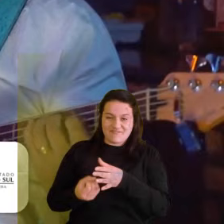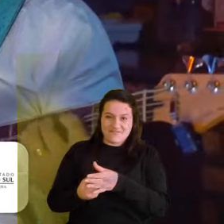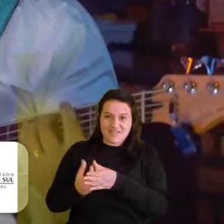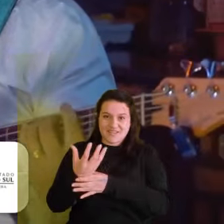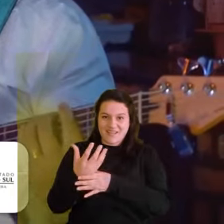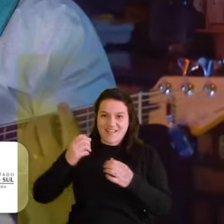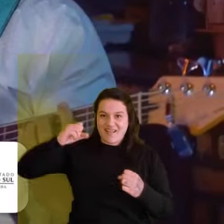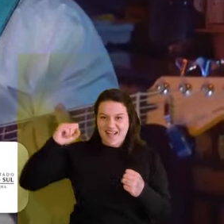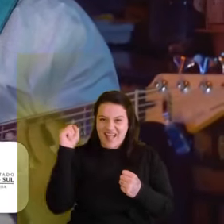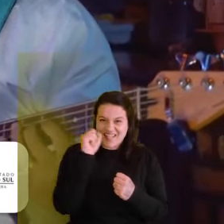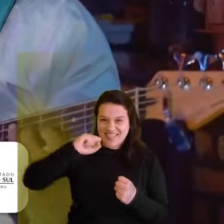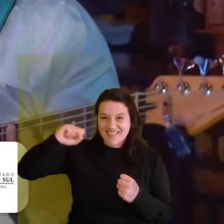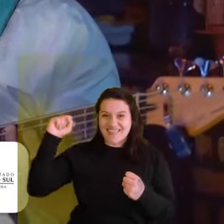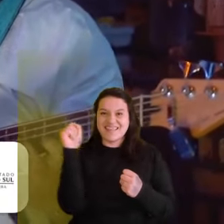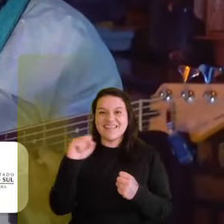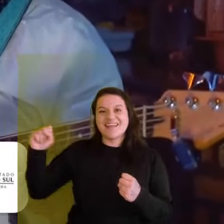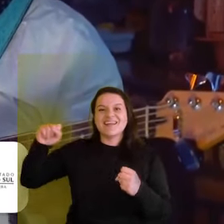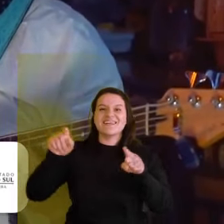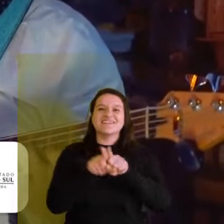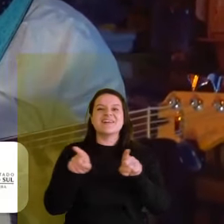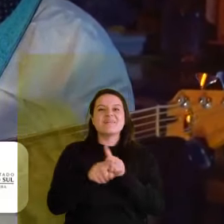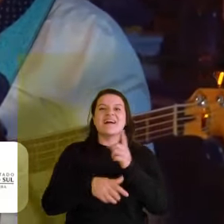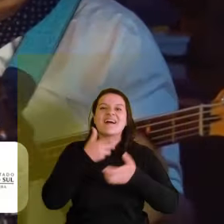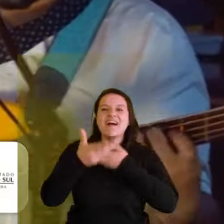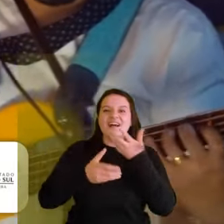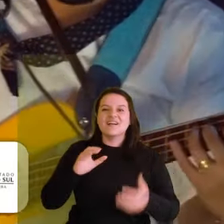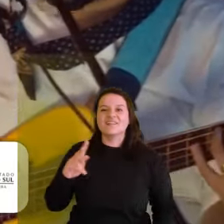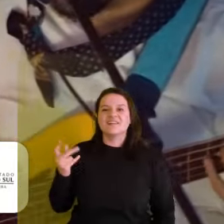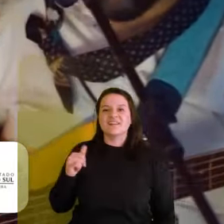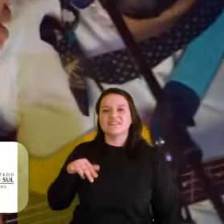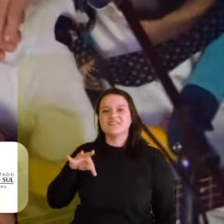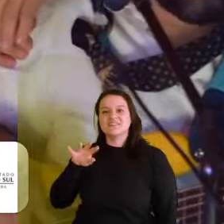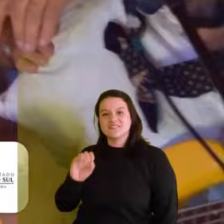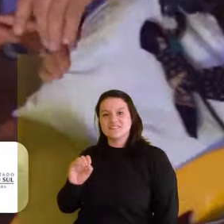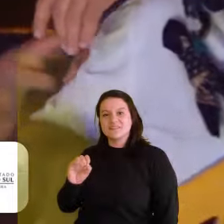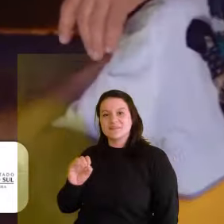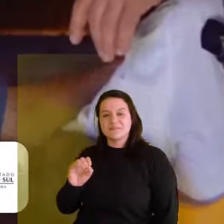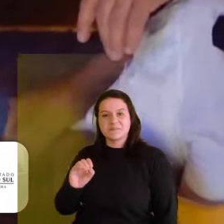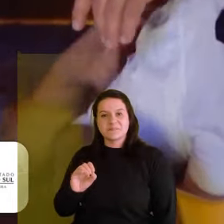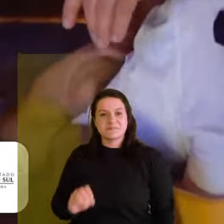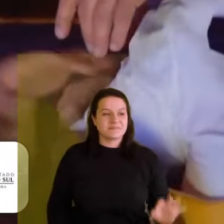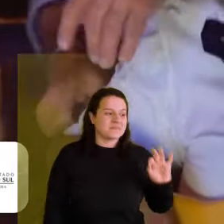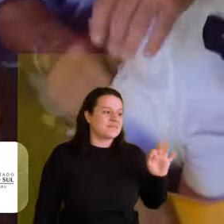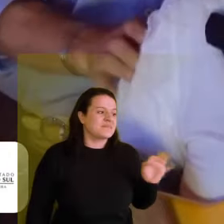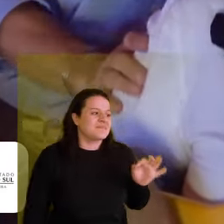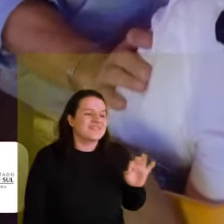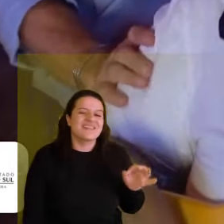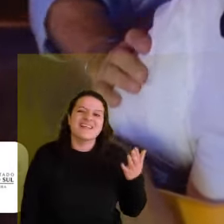e declamador, Chiquito. Reclamador. Chuleador. Não sou declamador, sou